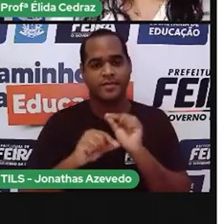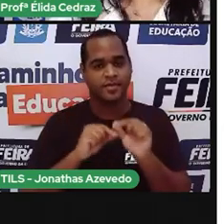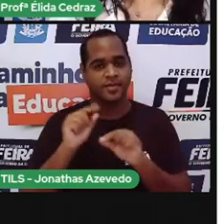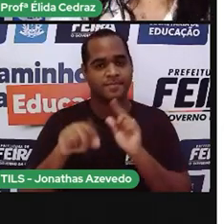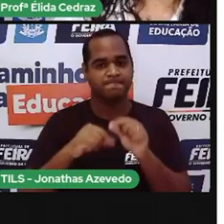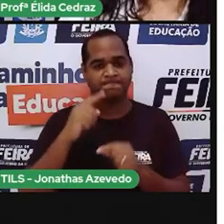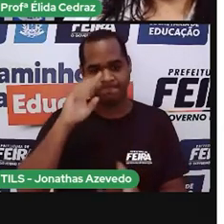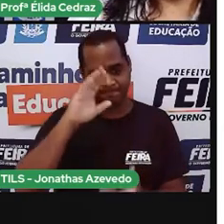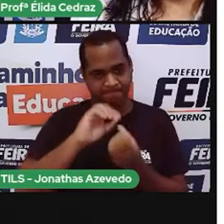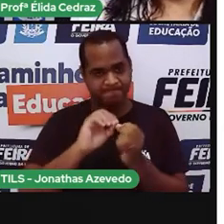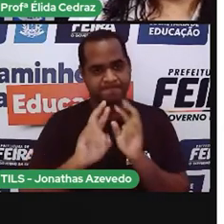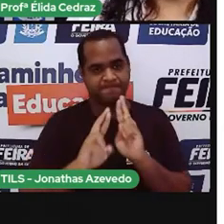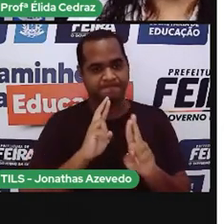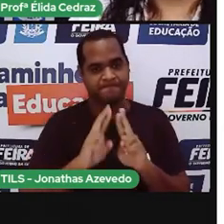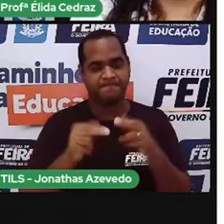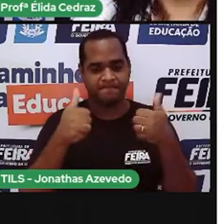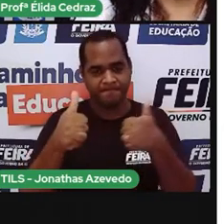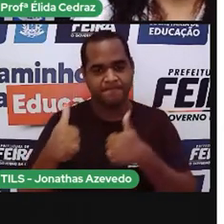Compreendendo a atividade.